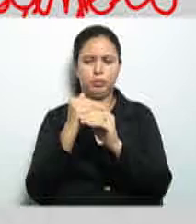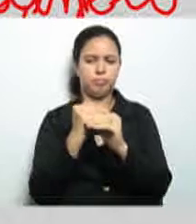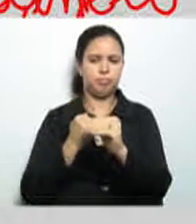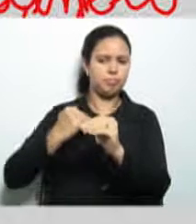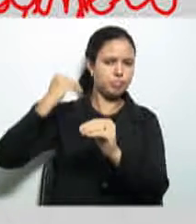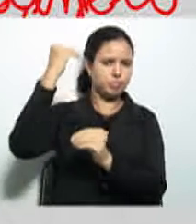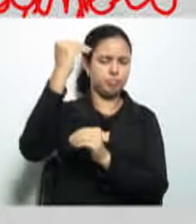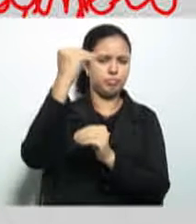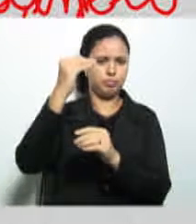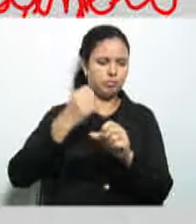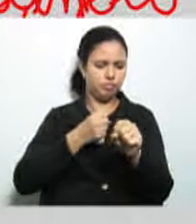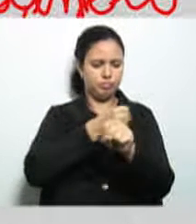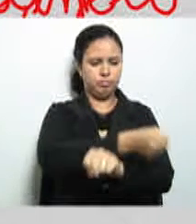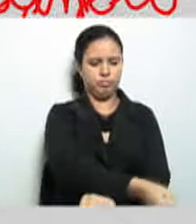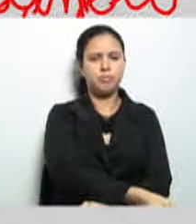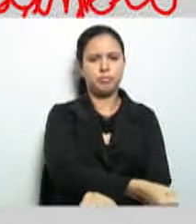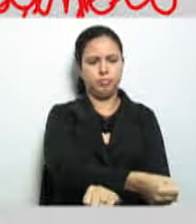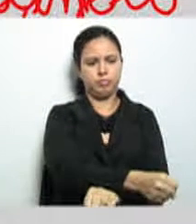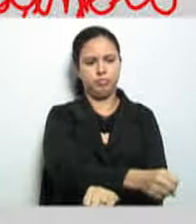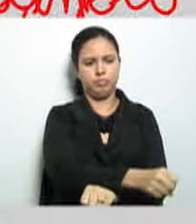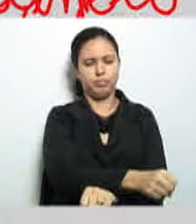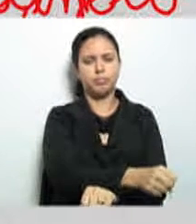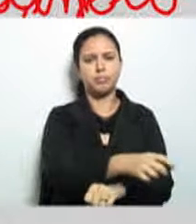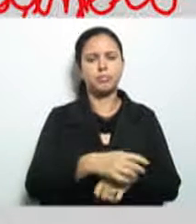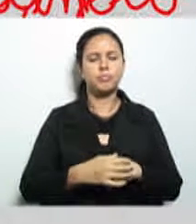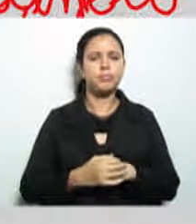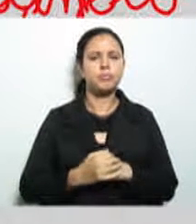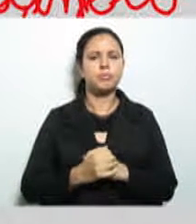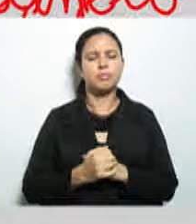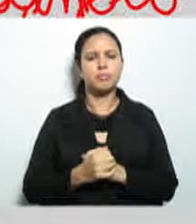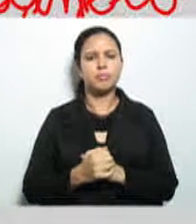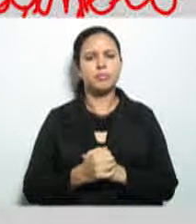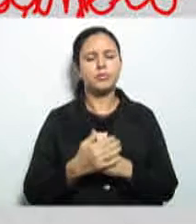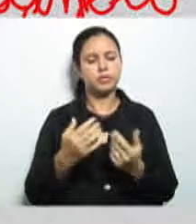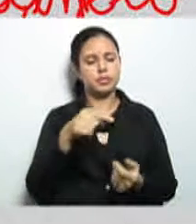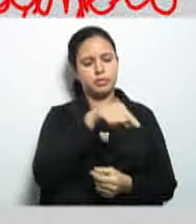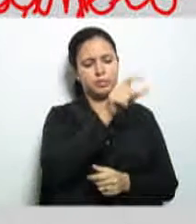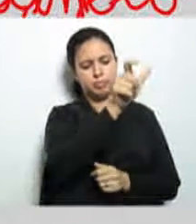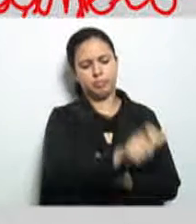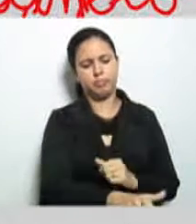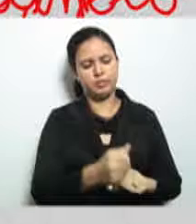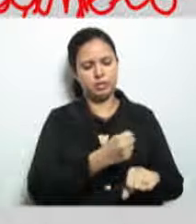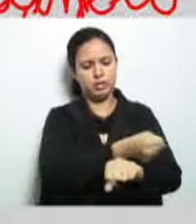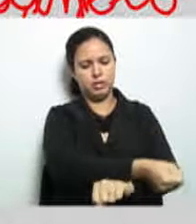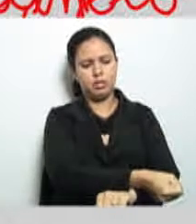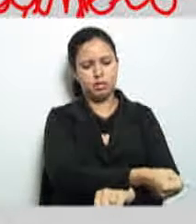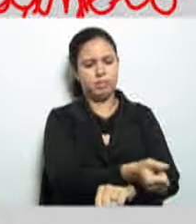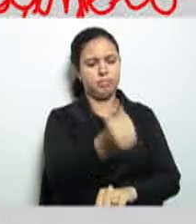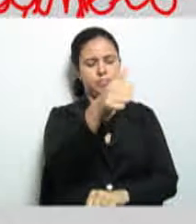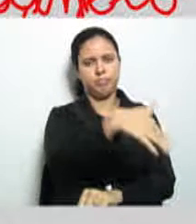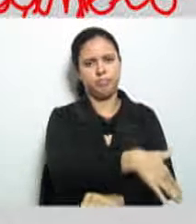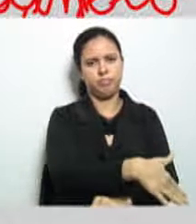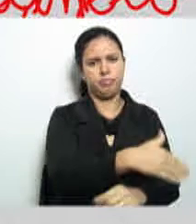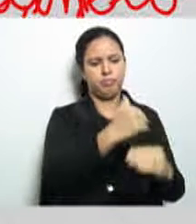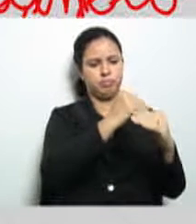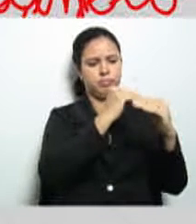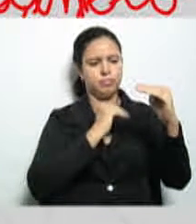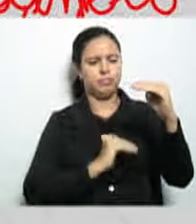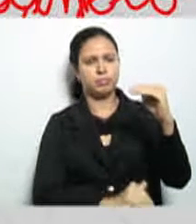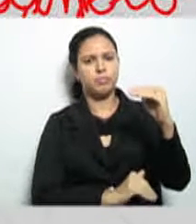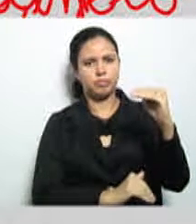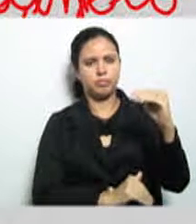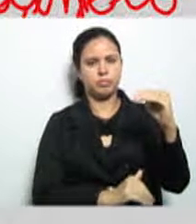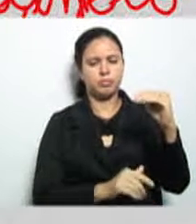característica. O escravo, como a gente destacou, ele não era visto como ser humano. Ele era visto